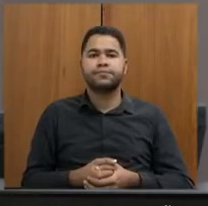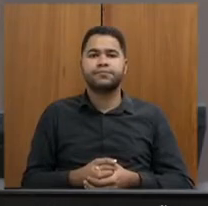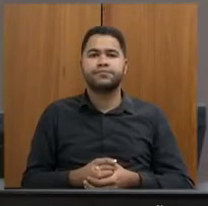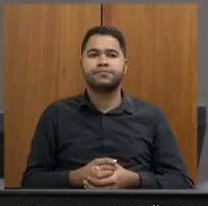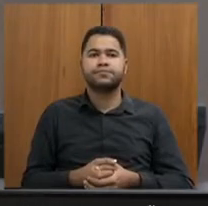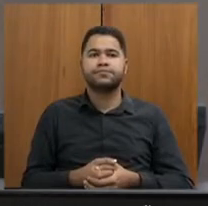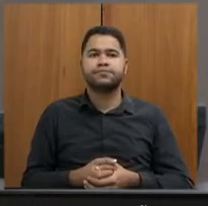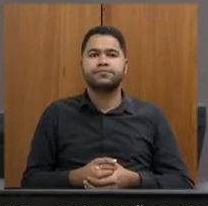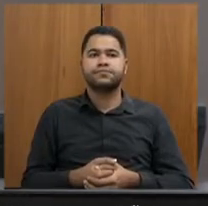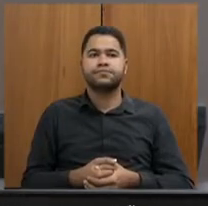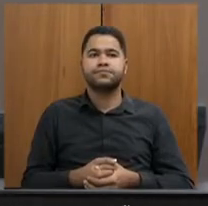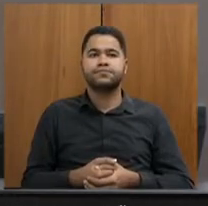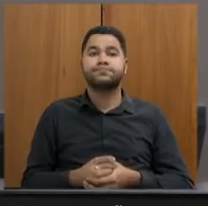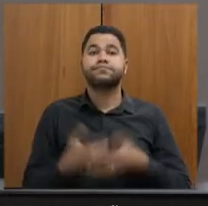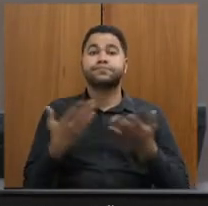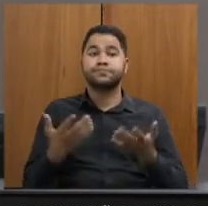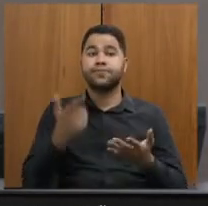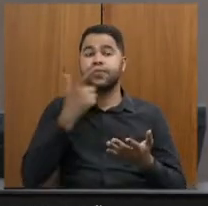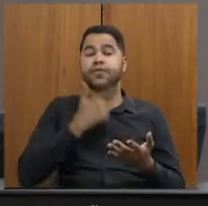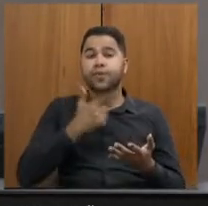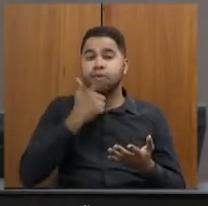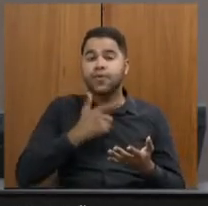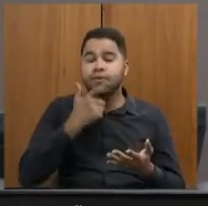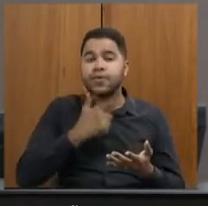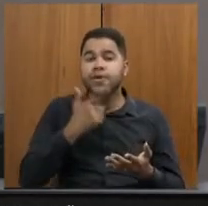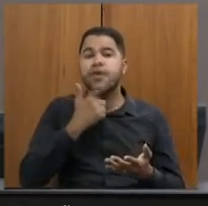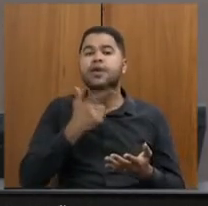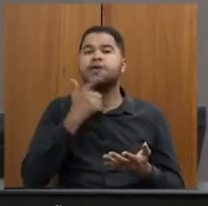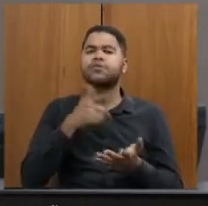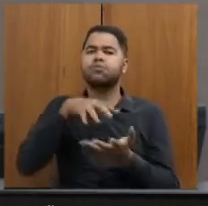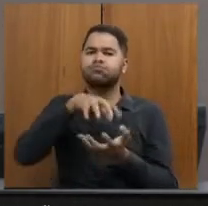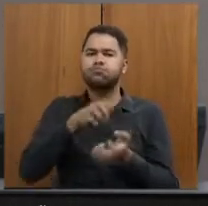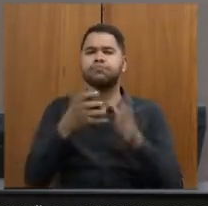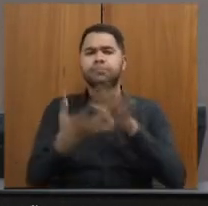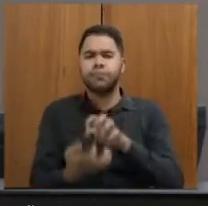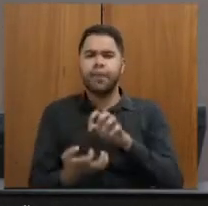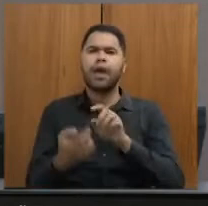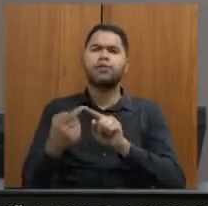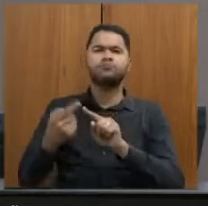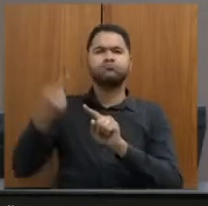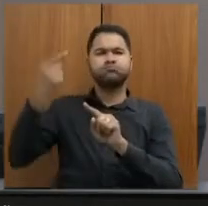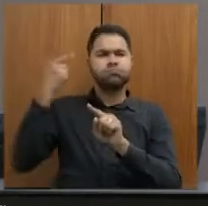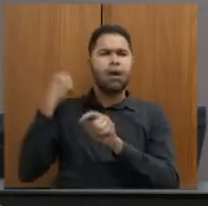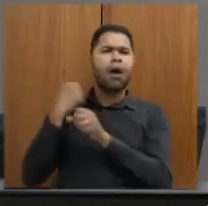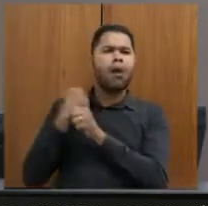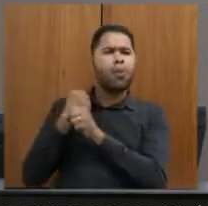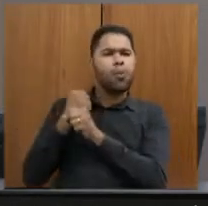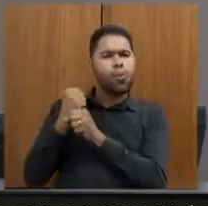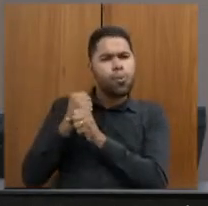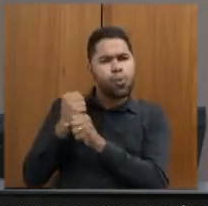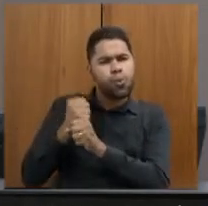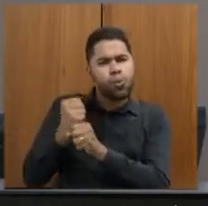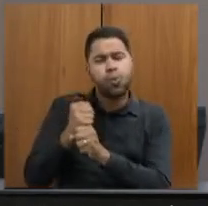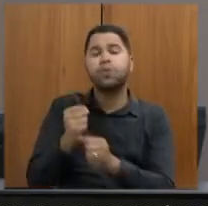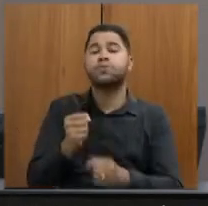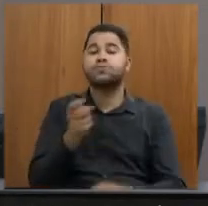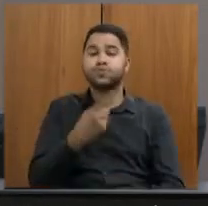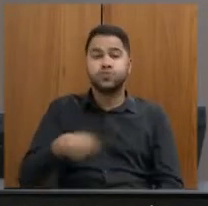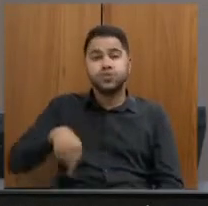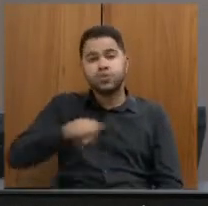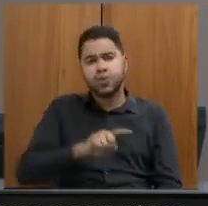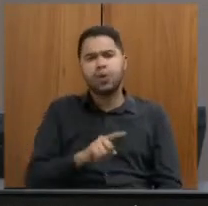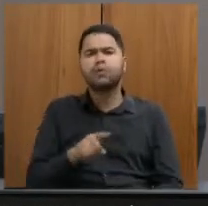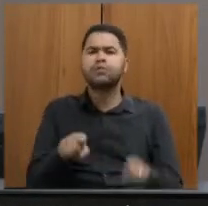bom nos Queijos artesanais nós avançamos muito nos últimos anos muito é nós